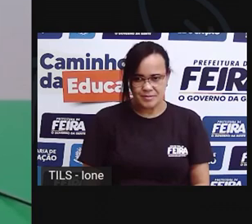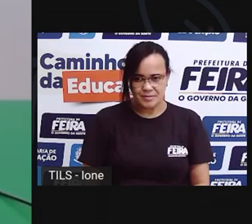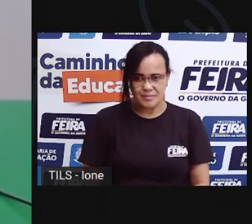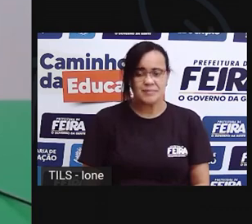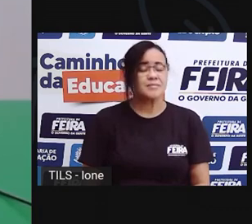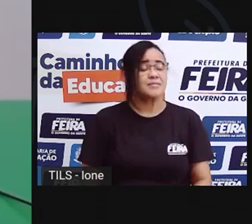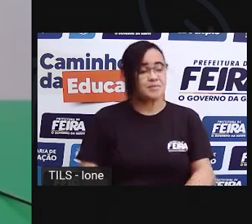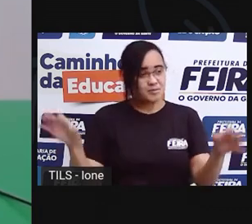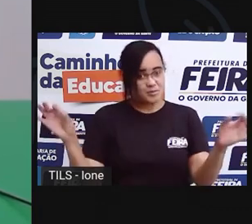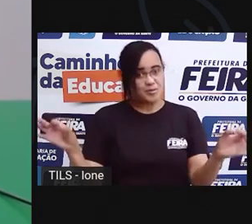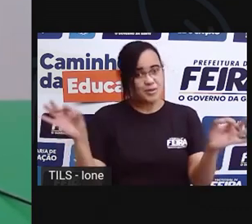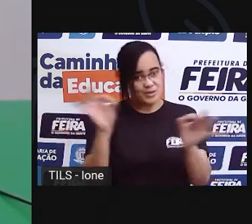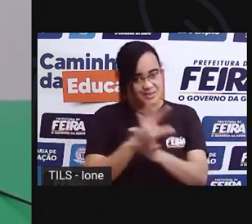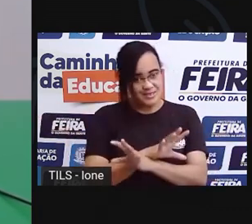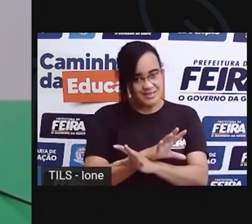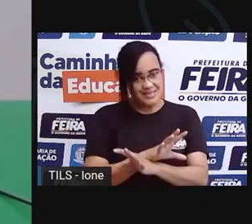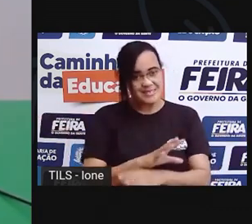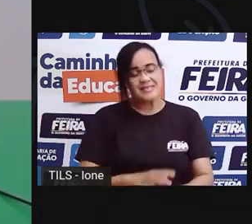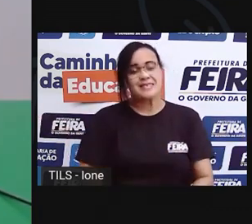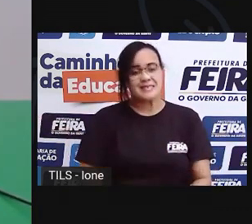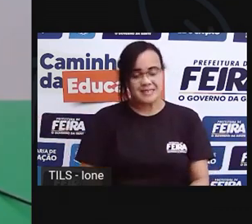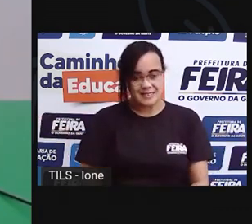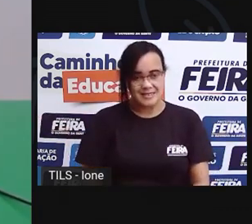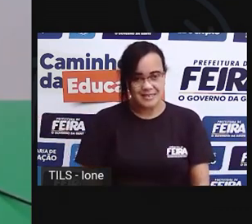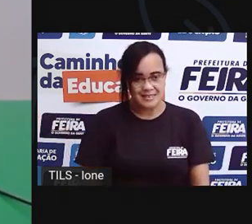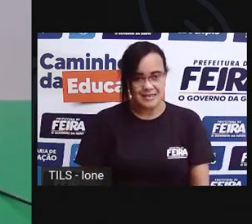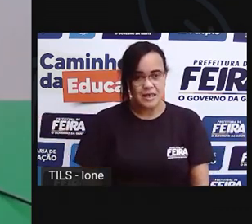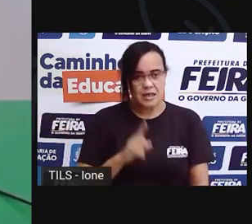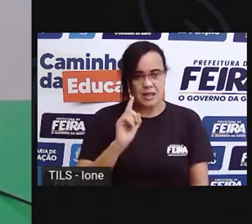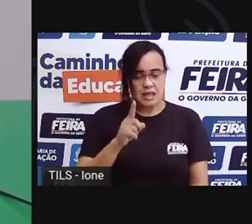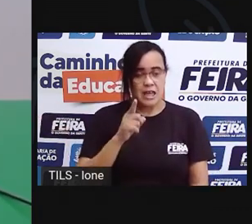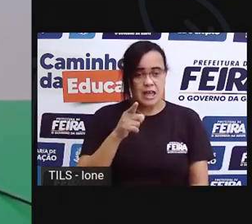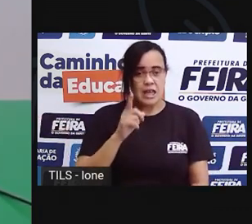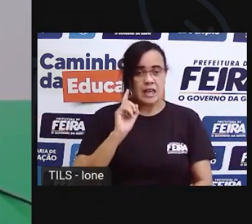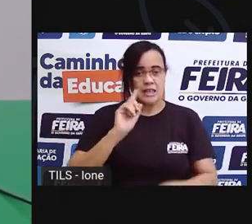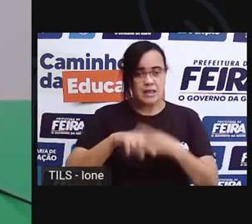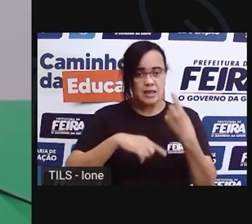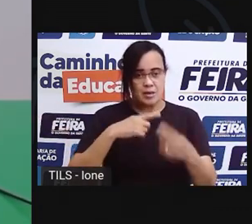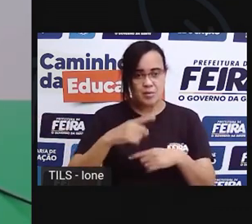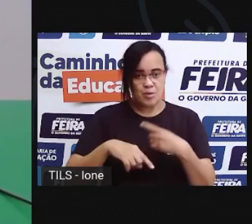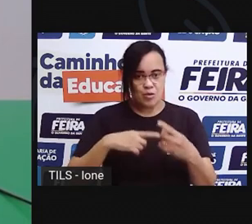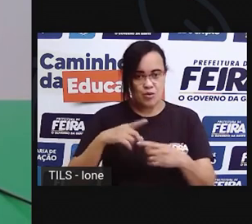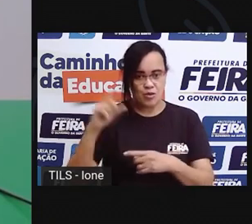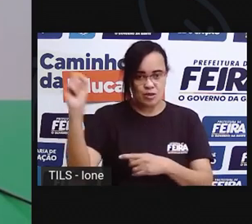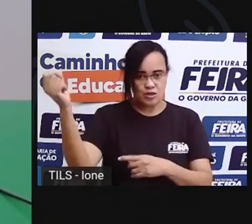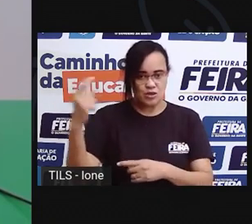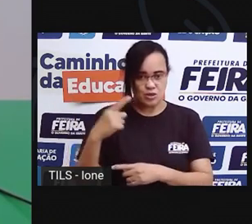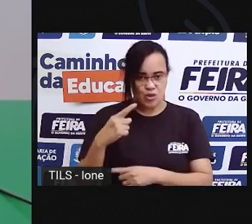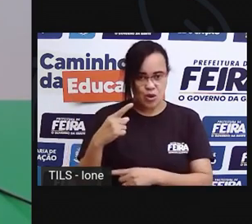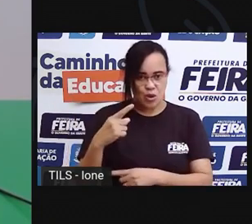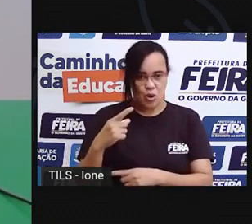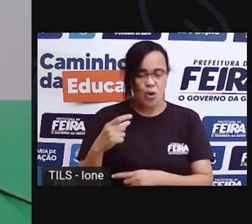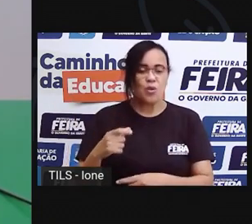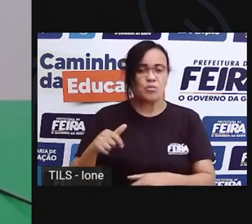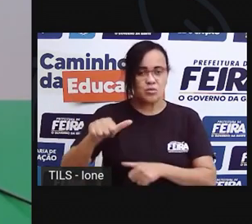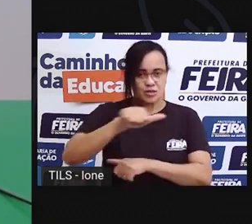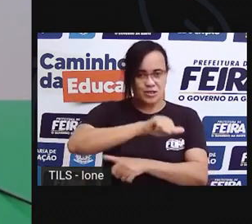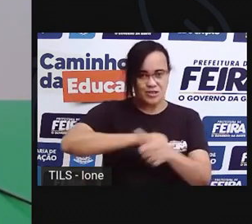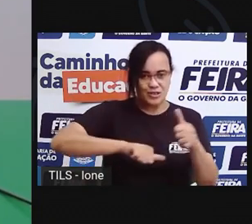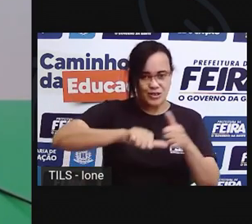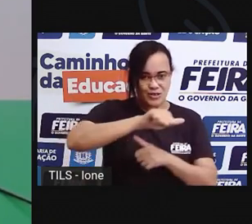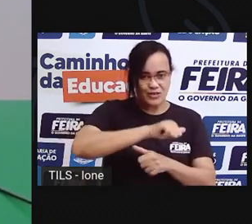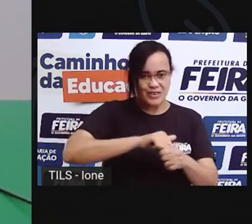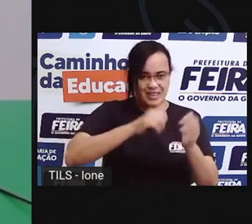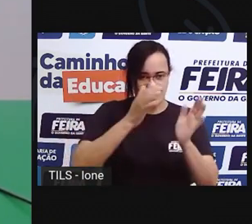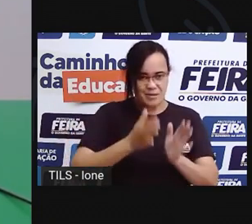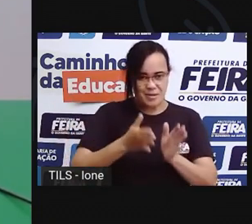Prontinho. Esse é o quebra-cabeça. Aí depois que ele secar, você desmonta aqui, ó, inverte a ordem e aí vocês depois têm que